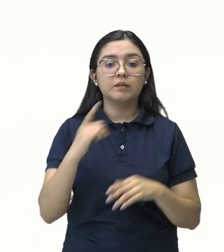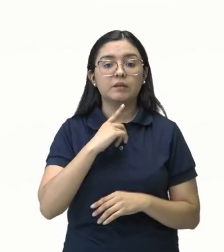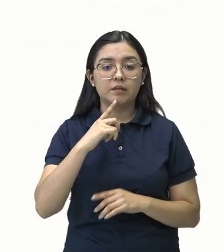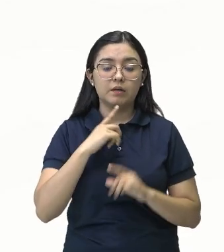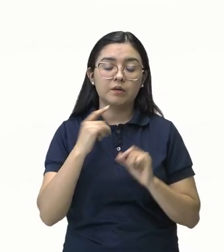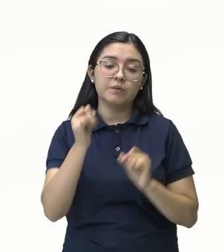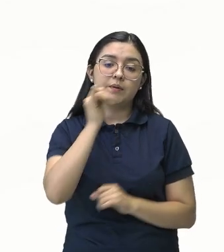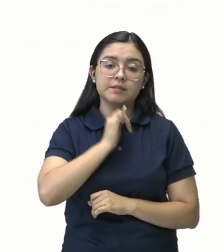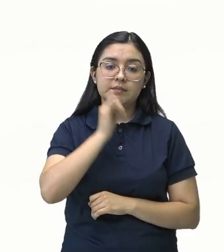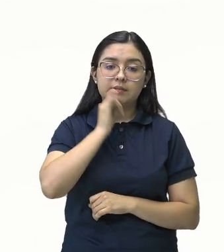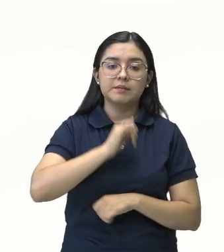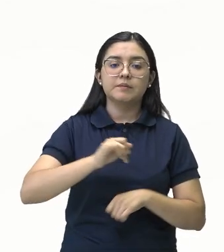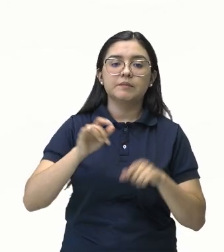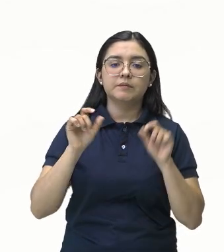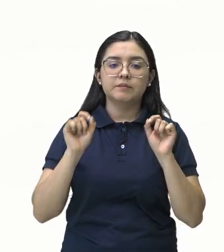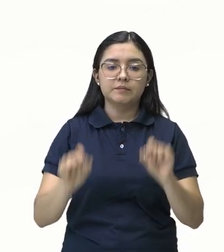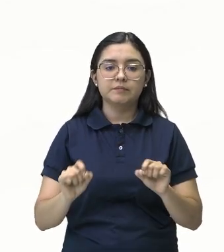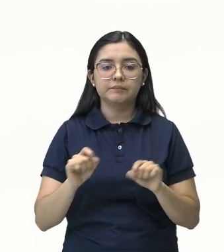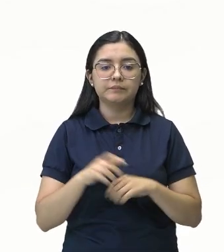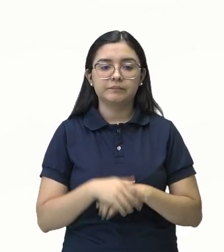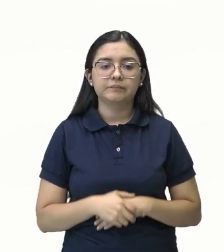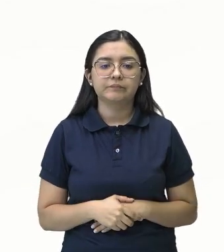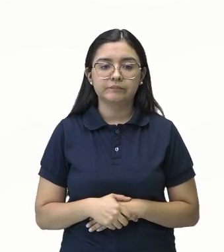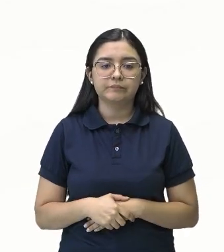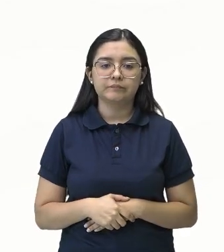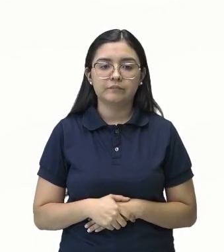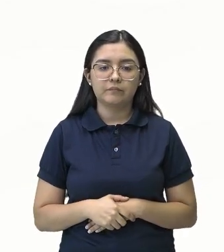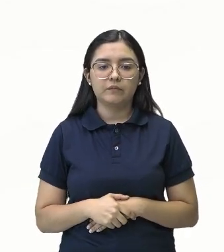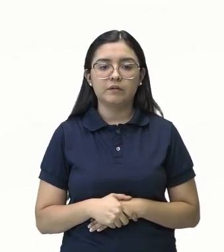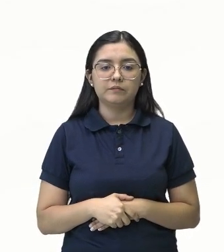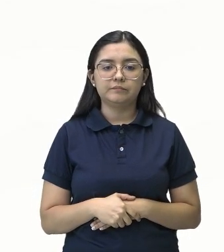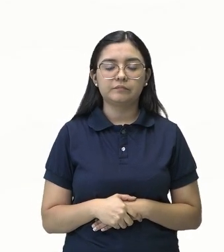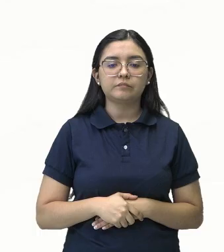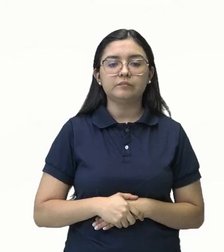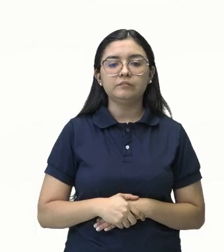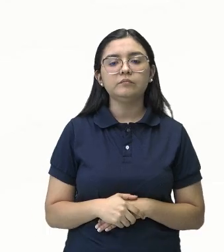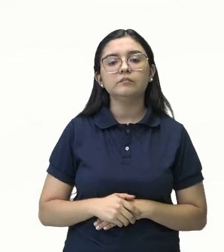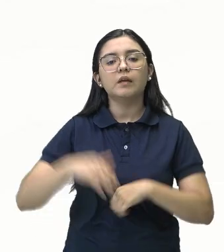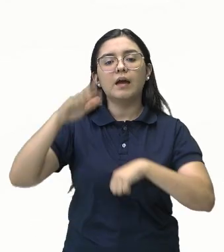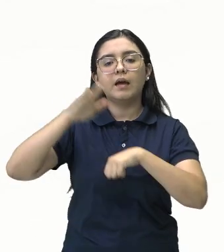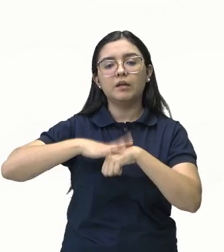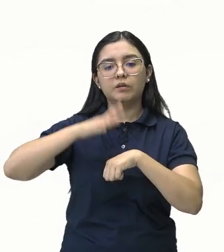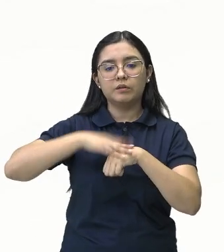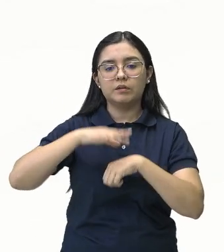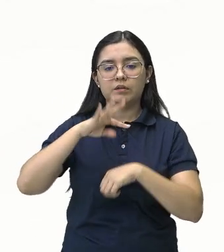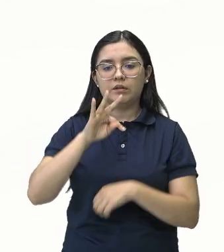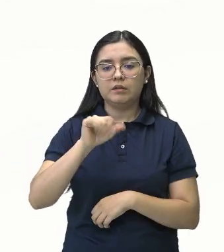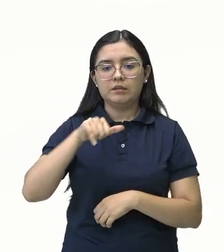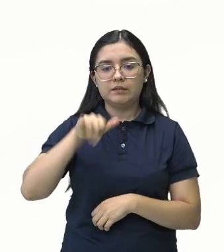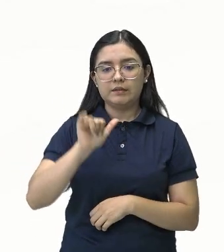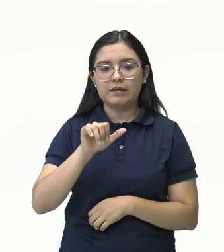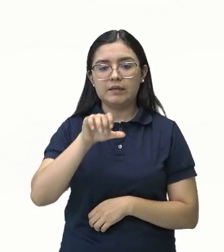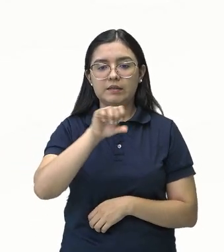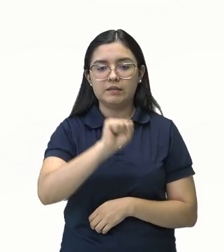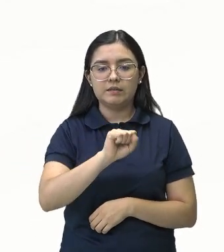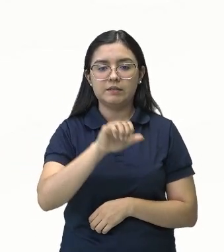o exemplo aí da inserção ou deleção, a doença de